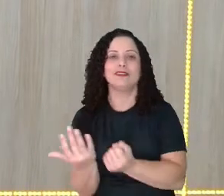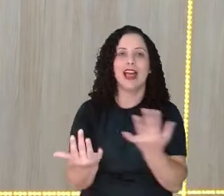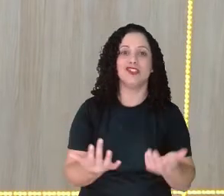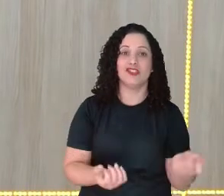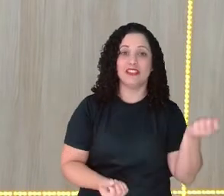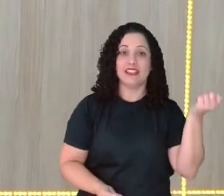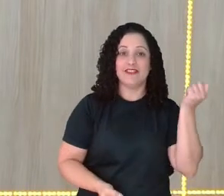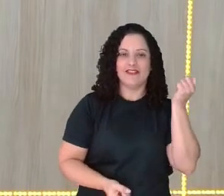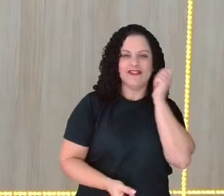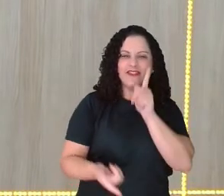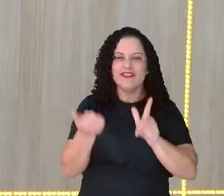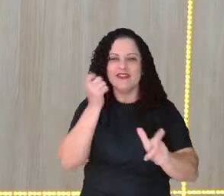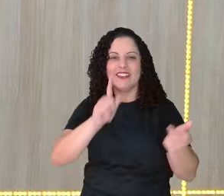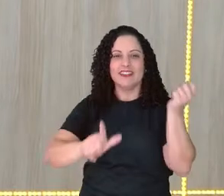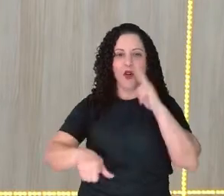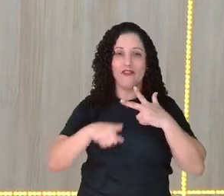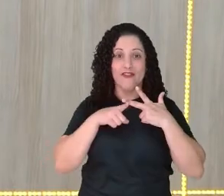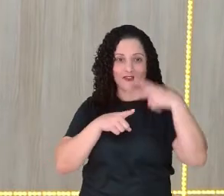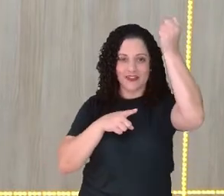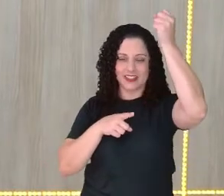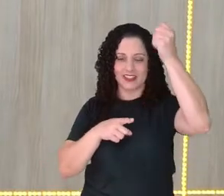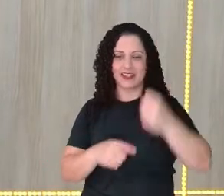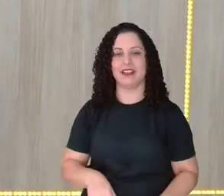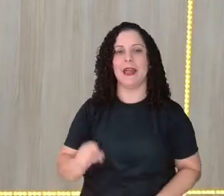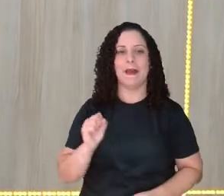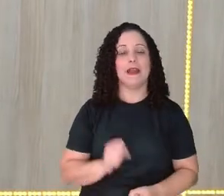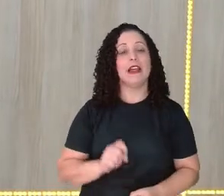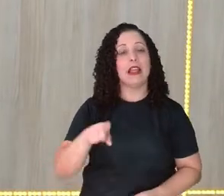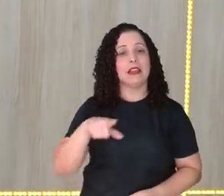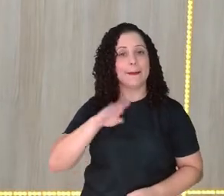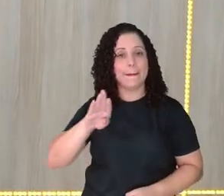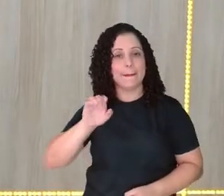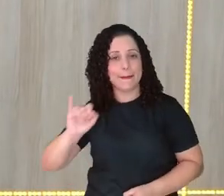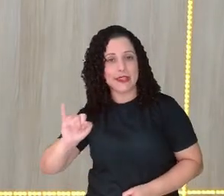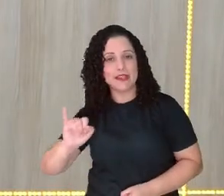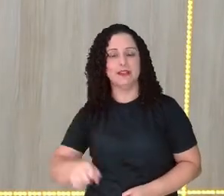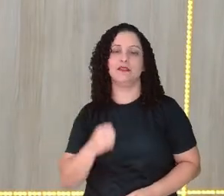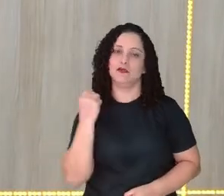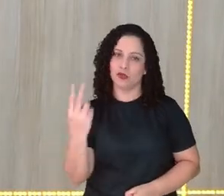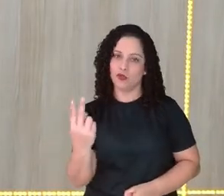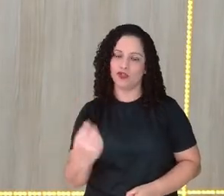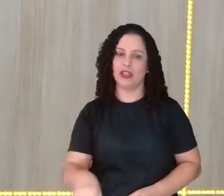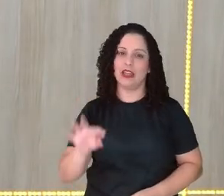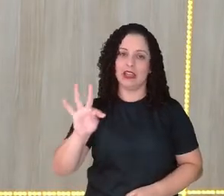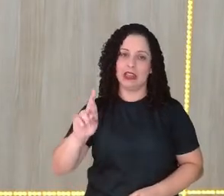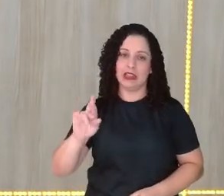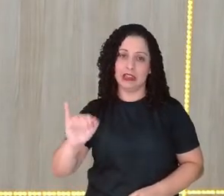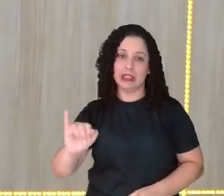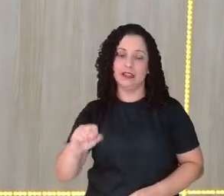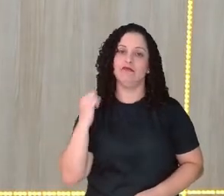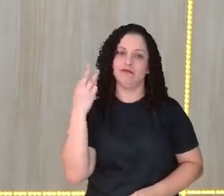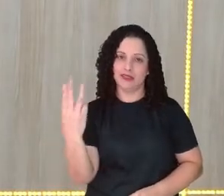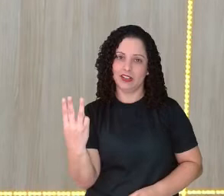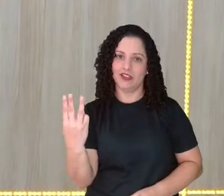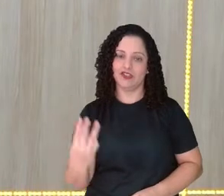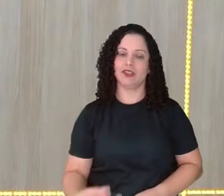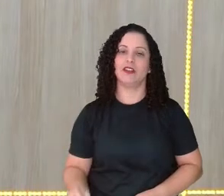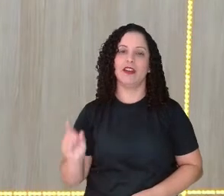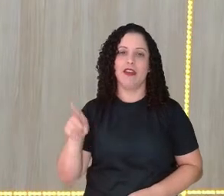que ele tem. Então, bi significa 2, né, bicampeão. tricampeão, 3,